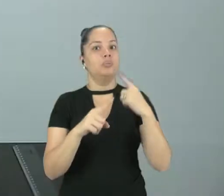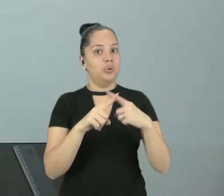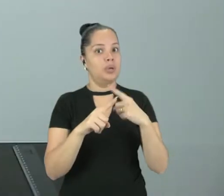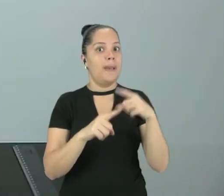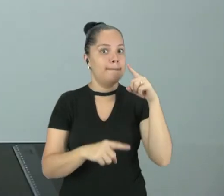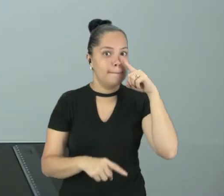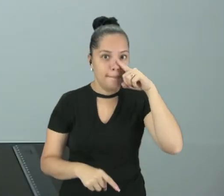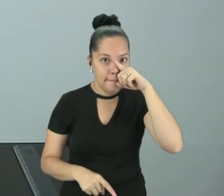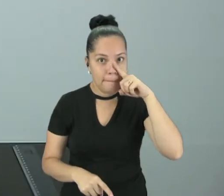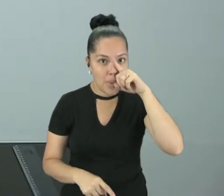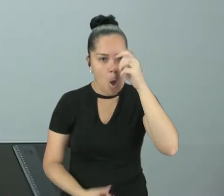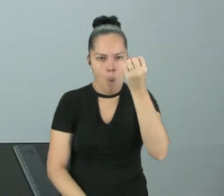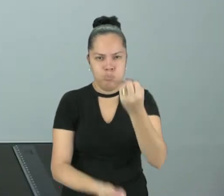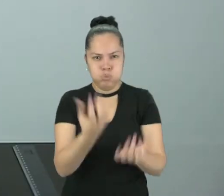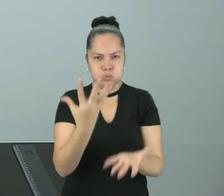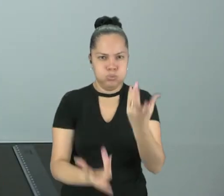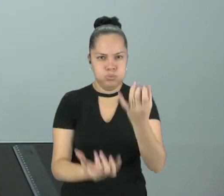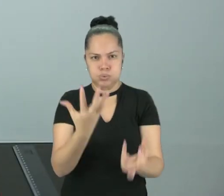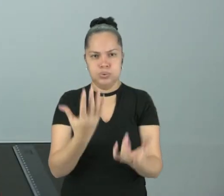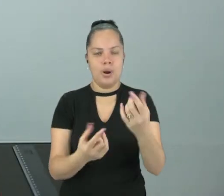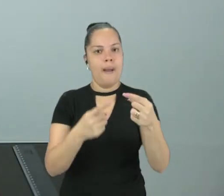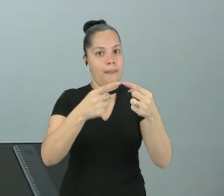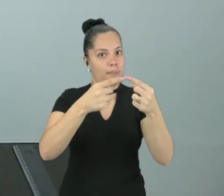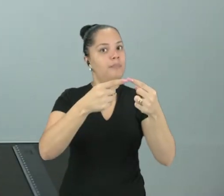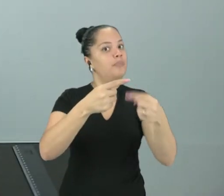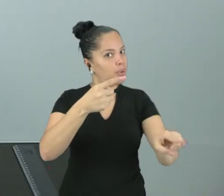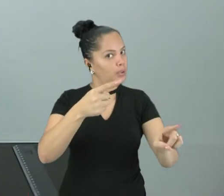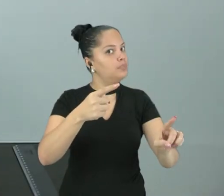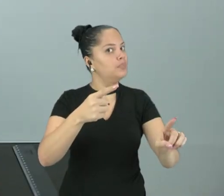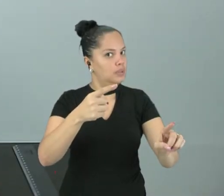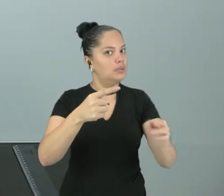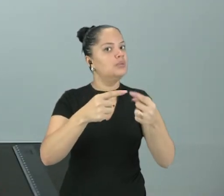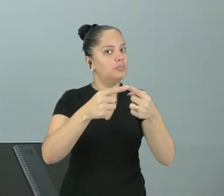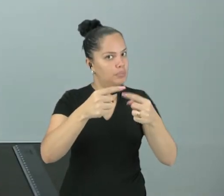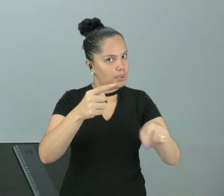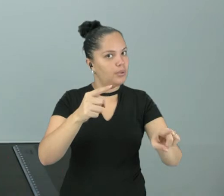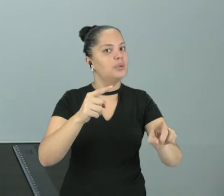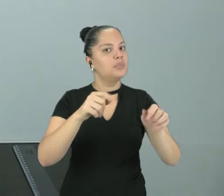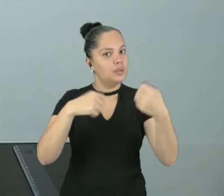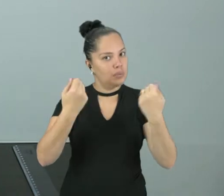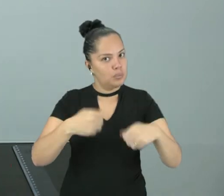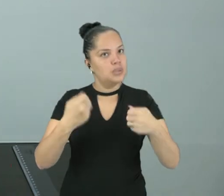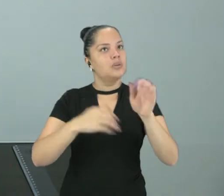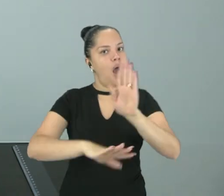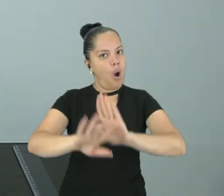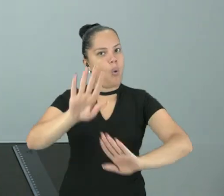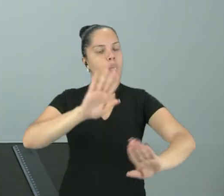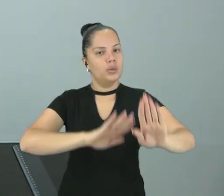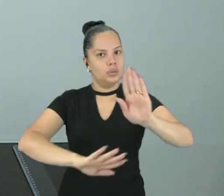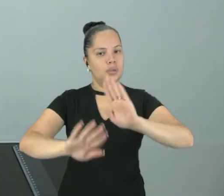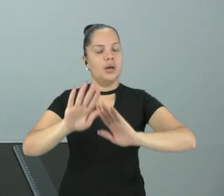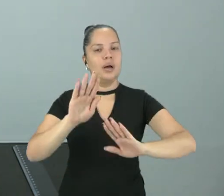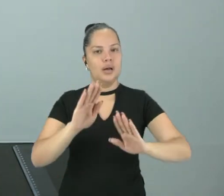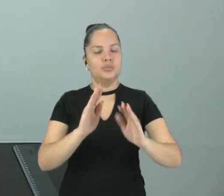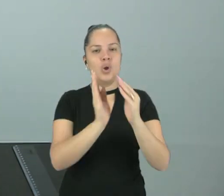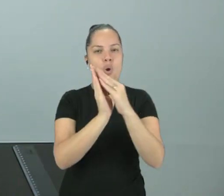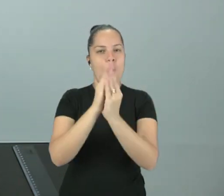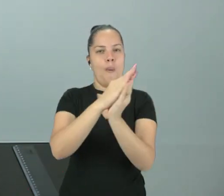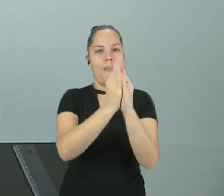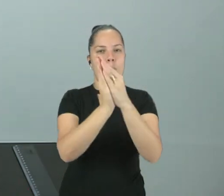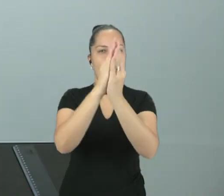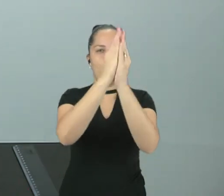causar incêndios né o balão mesmo é proibido viu é só de ornamentação porque ele fica muito bonito né